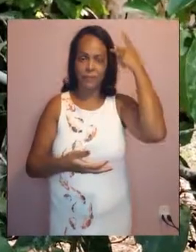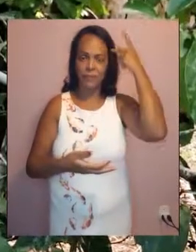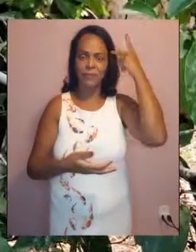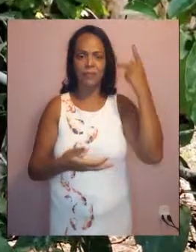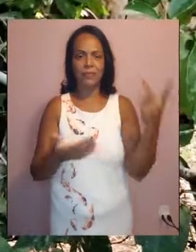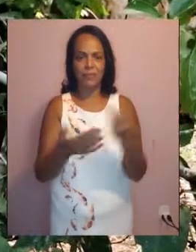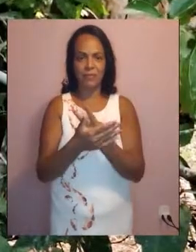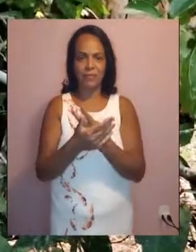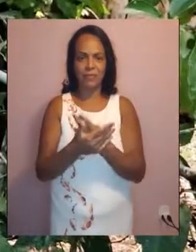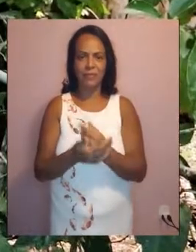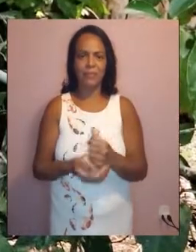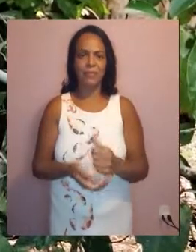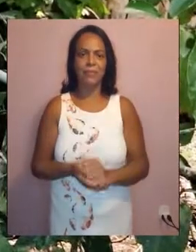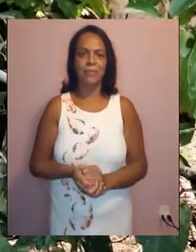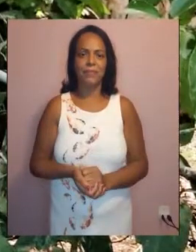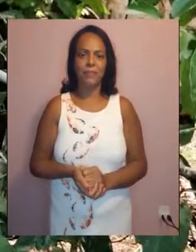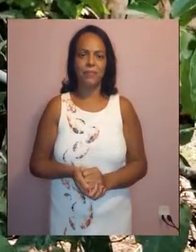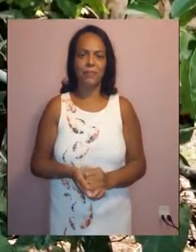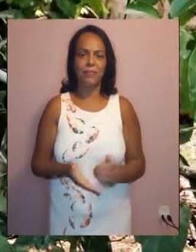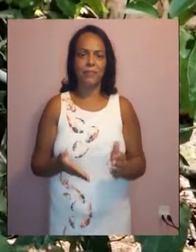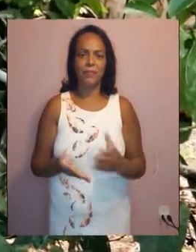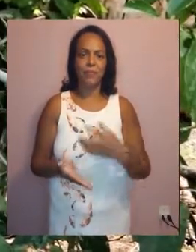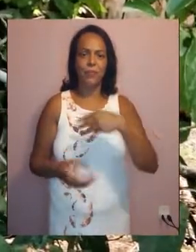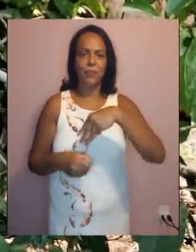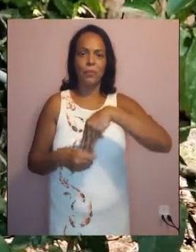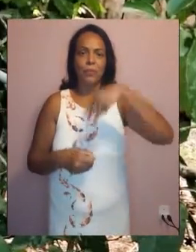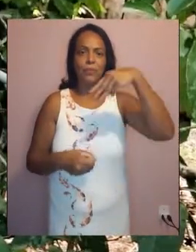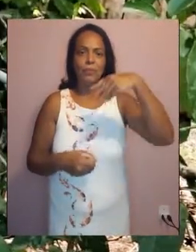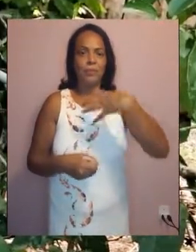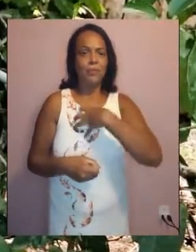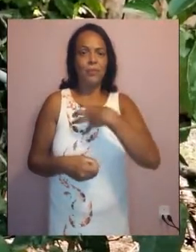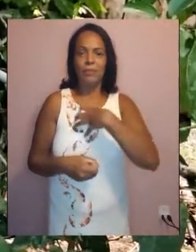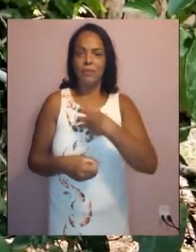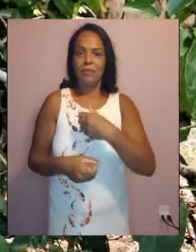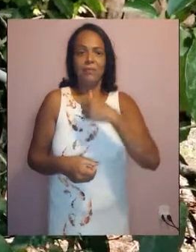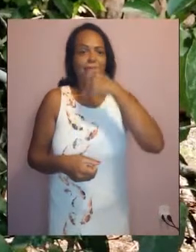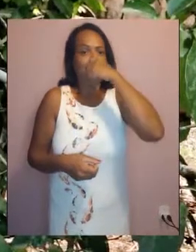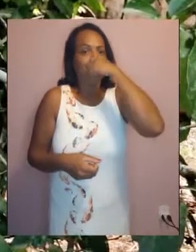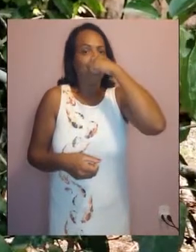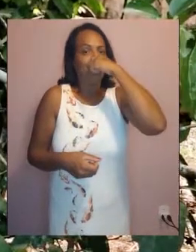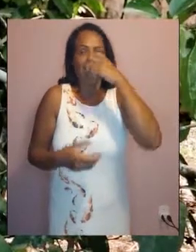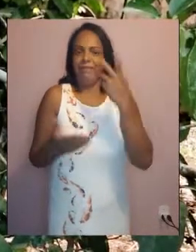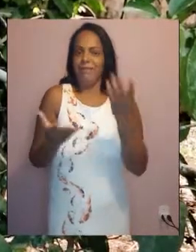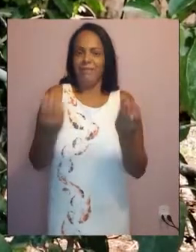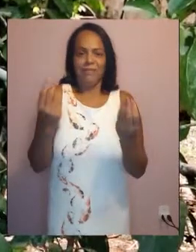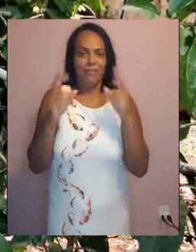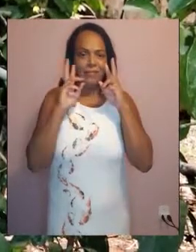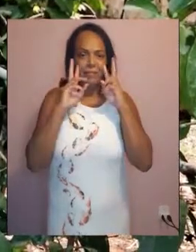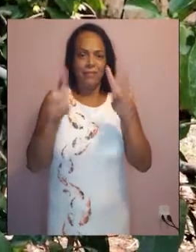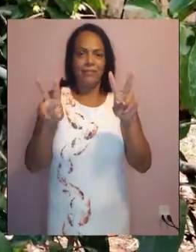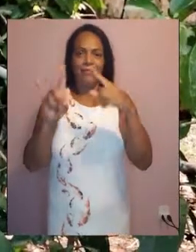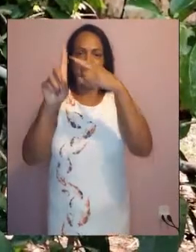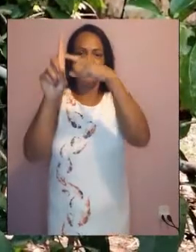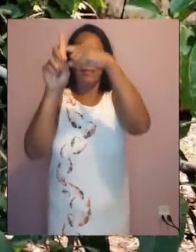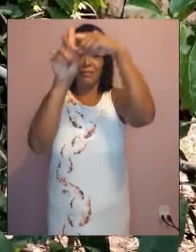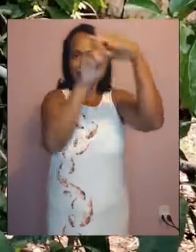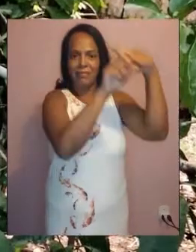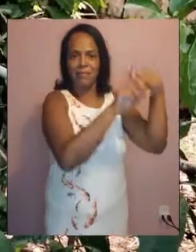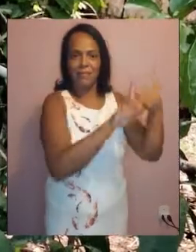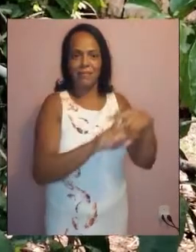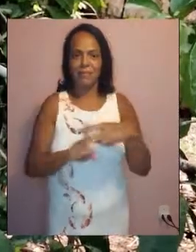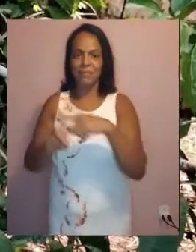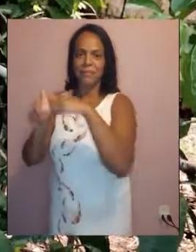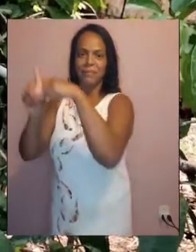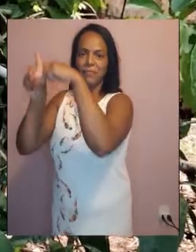estava até se sufocando com tanta cruz. Aí foi quando de repente ele lembrou de uma coisa.